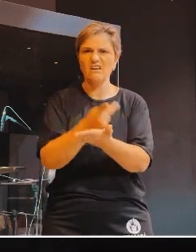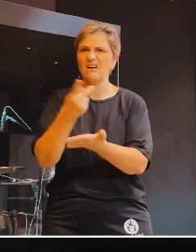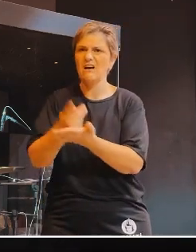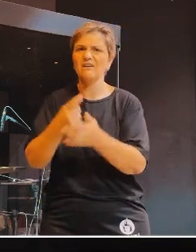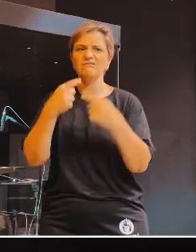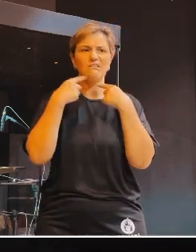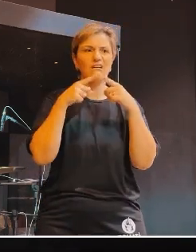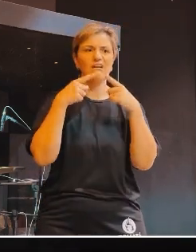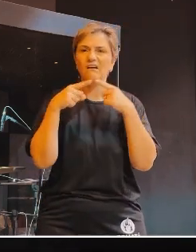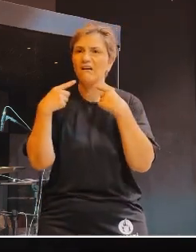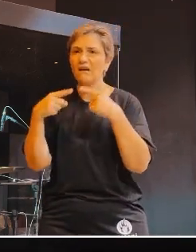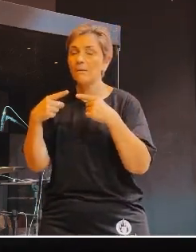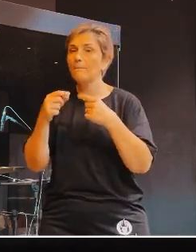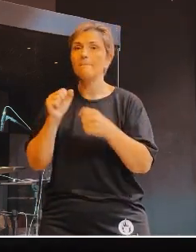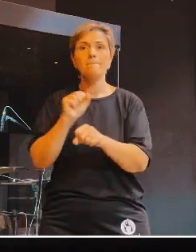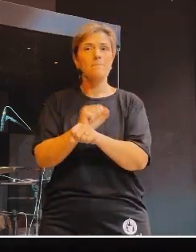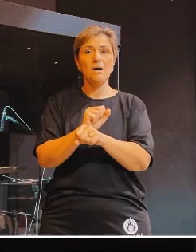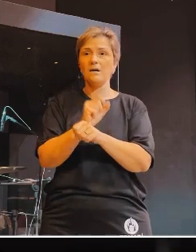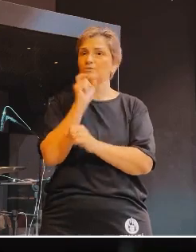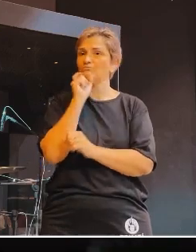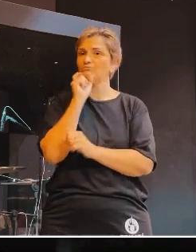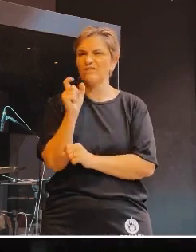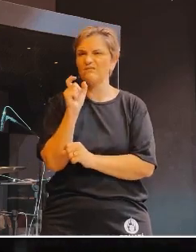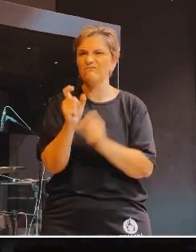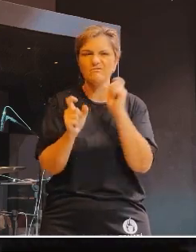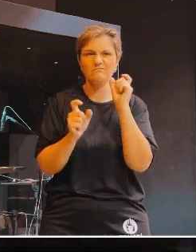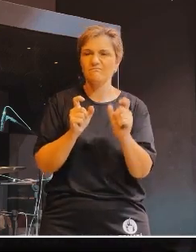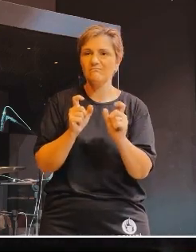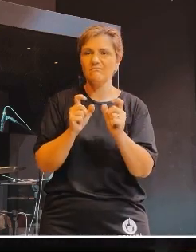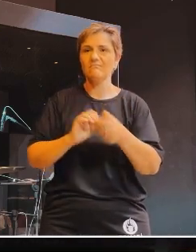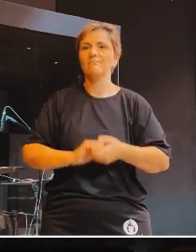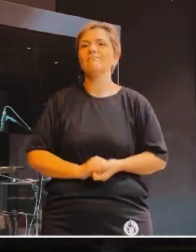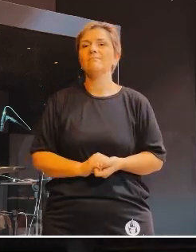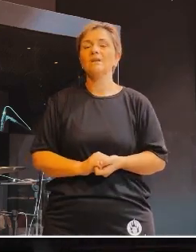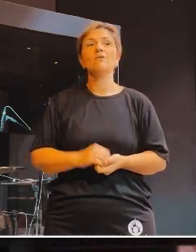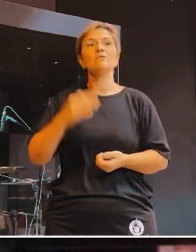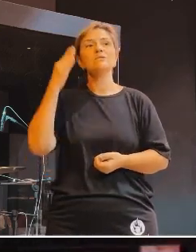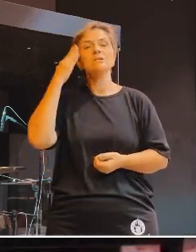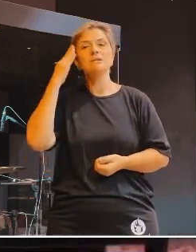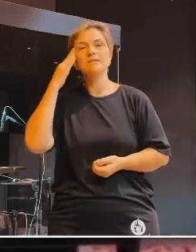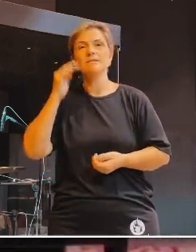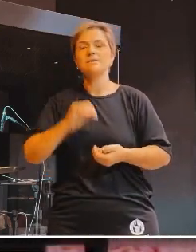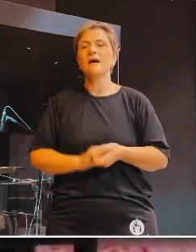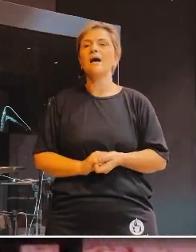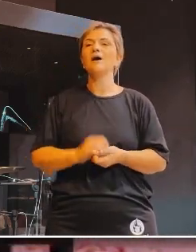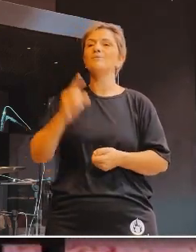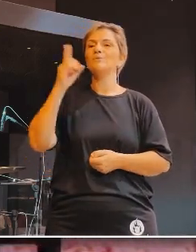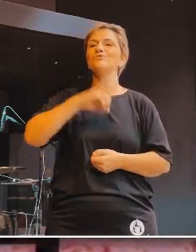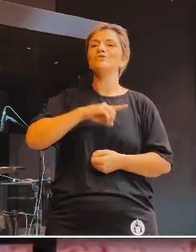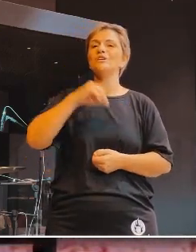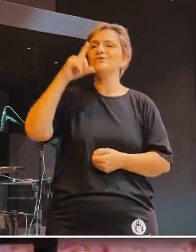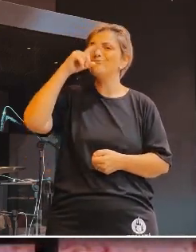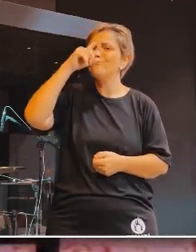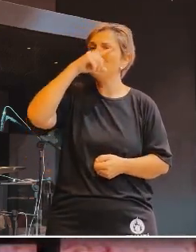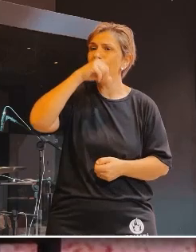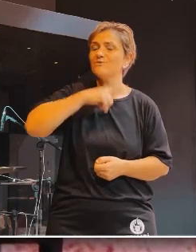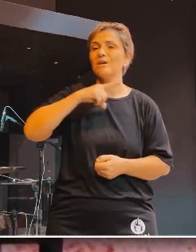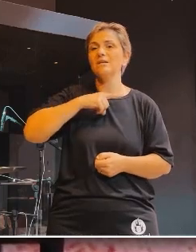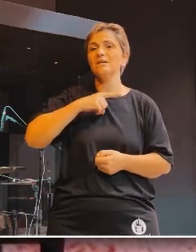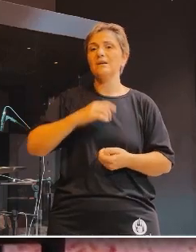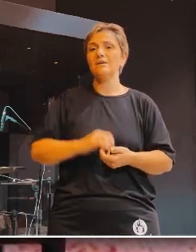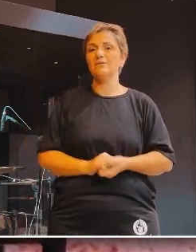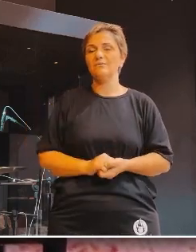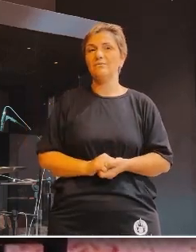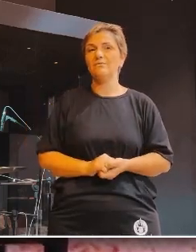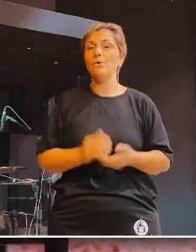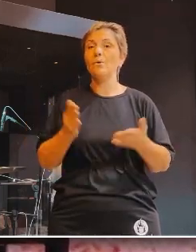reclamar, para de criticar. Você sabe o dia duro que ele teve hoje? Você